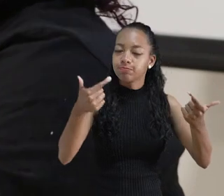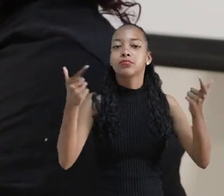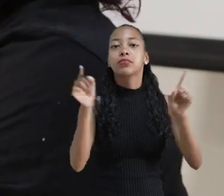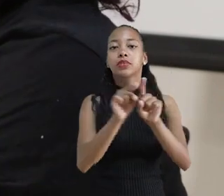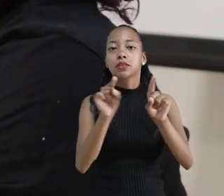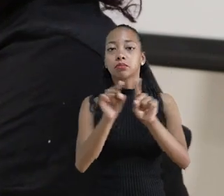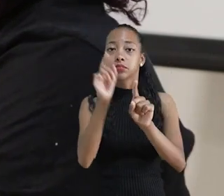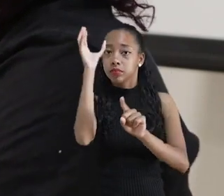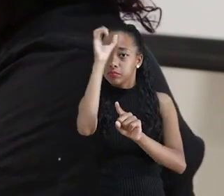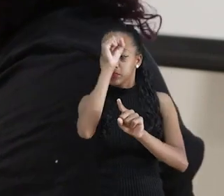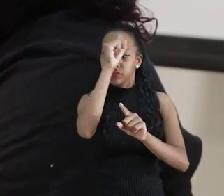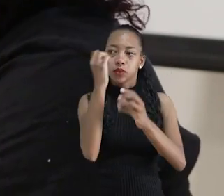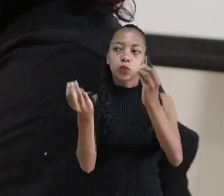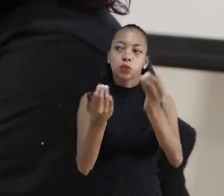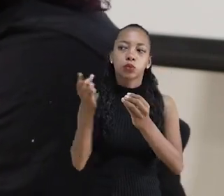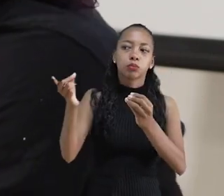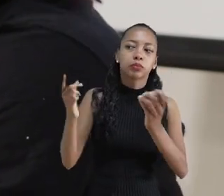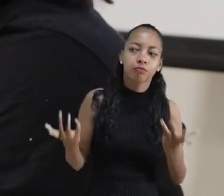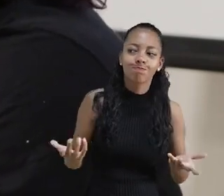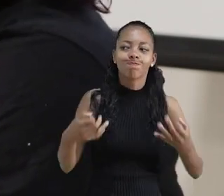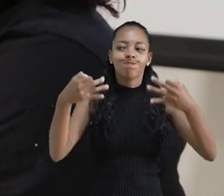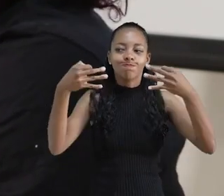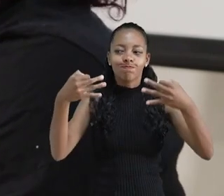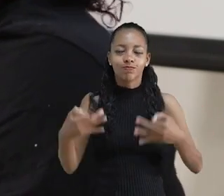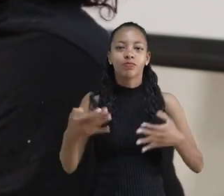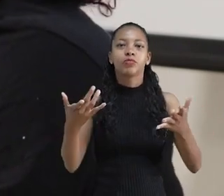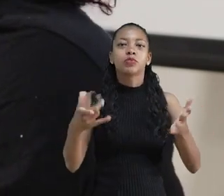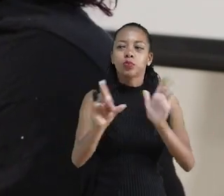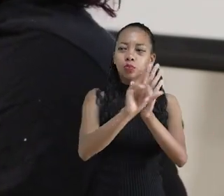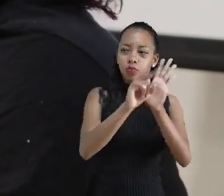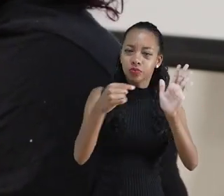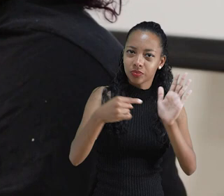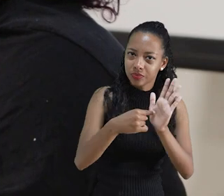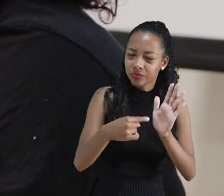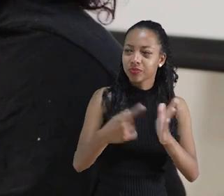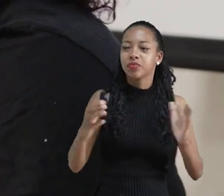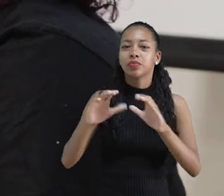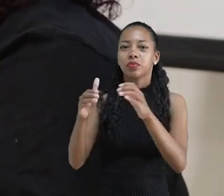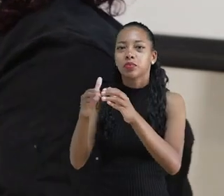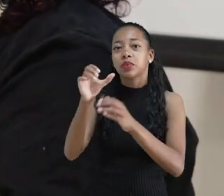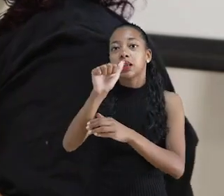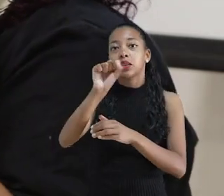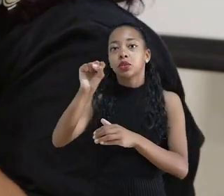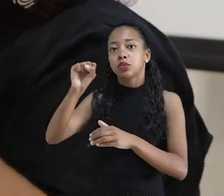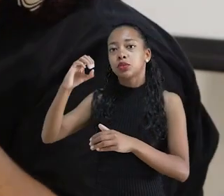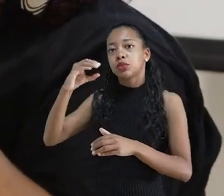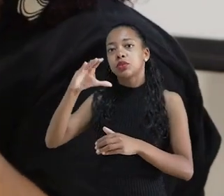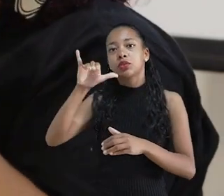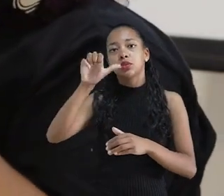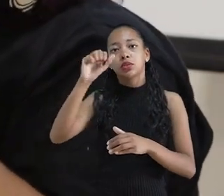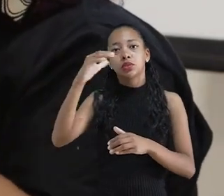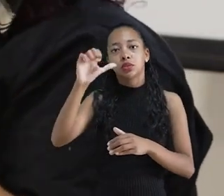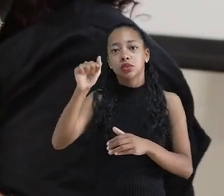mobilizando teve que aprender também qual que é esse trâmite jurídico para se legalizar para se constituir mesmo com uma associação com